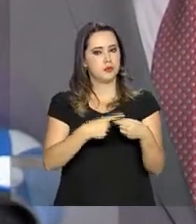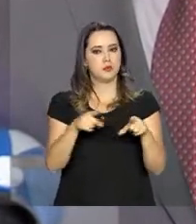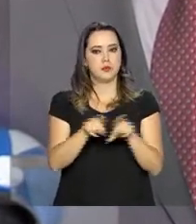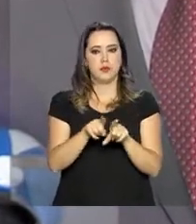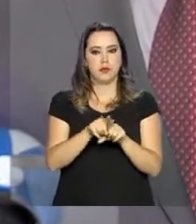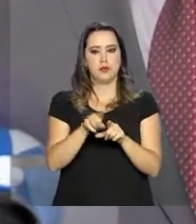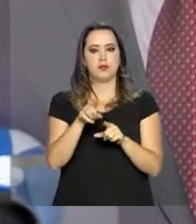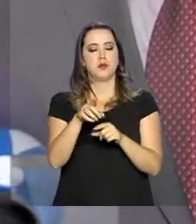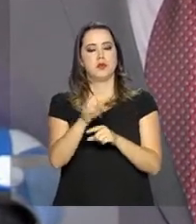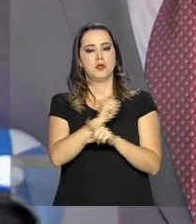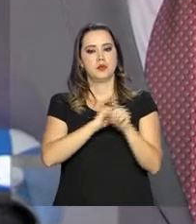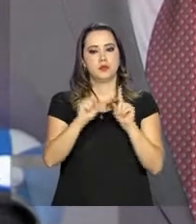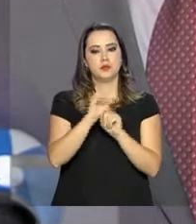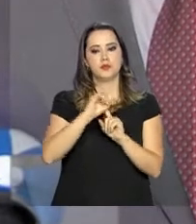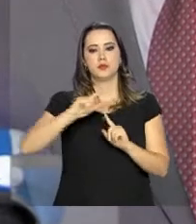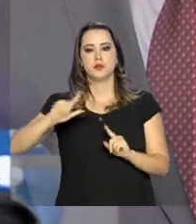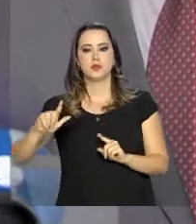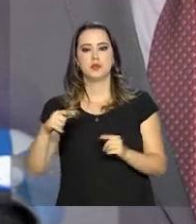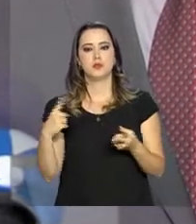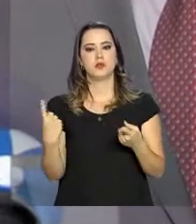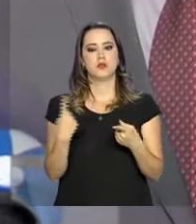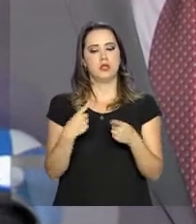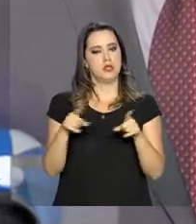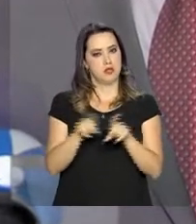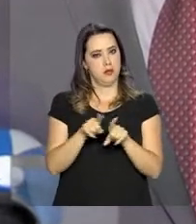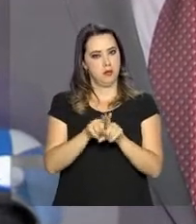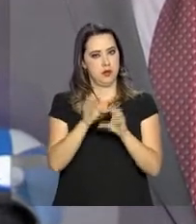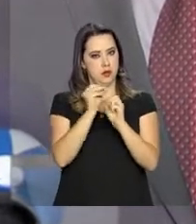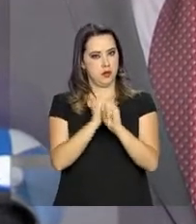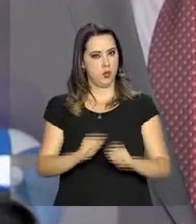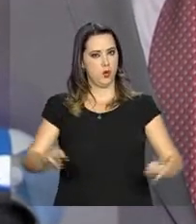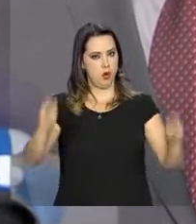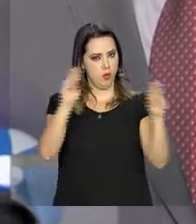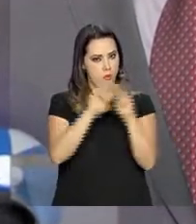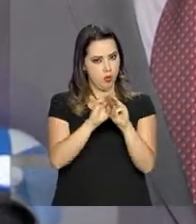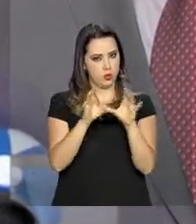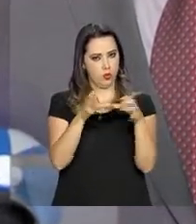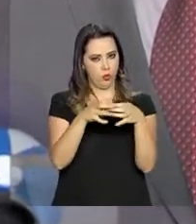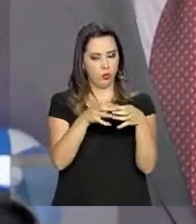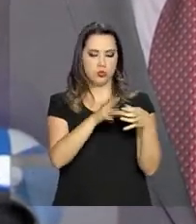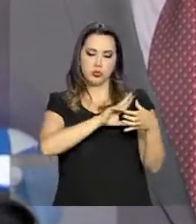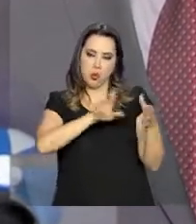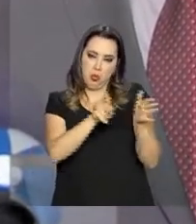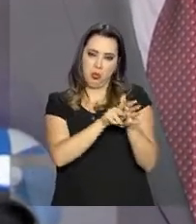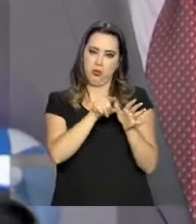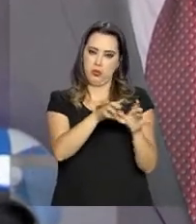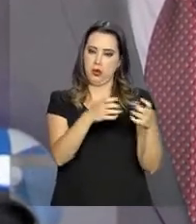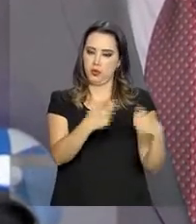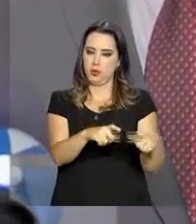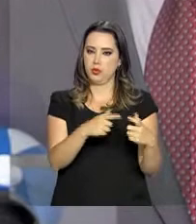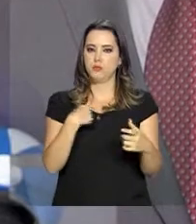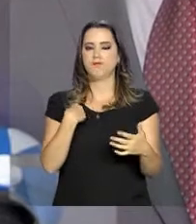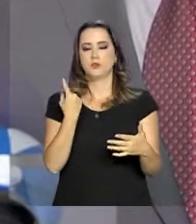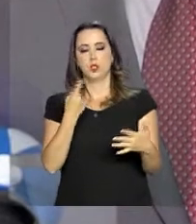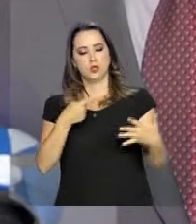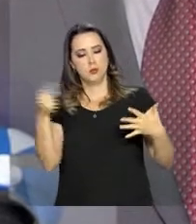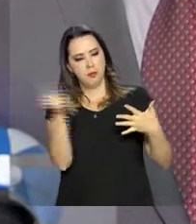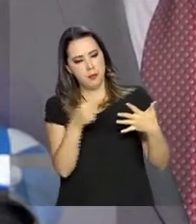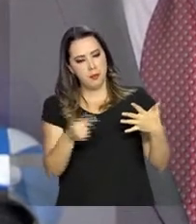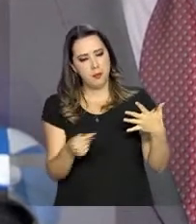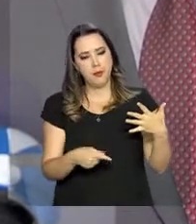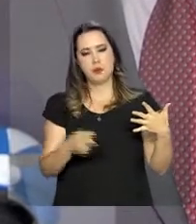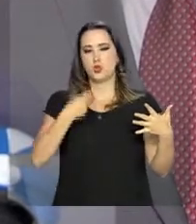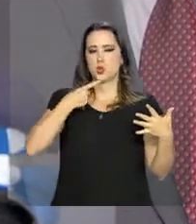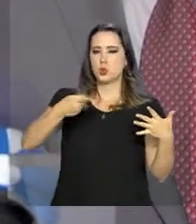com a sociedade civil e também com a onu e as suas agências também discutimos os pontos ouvimos a